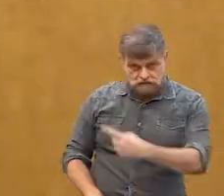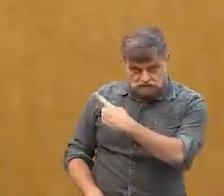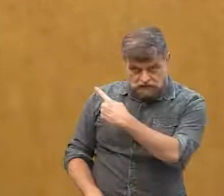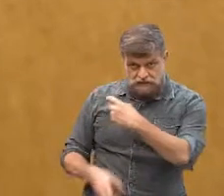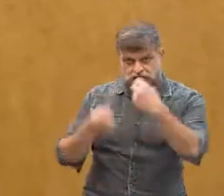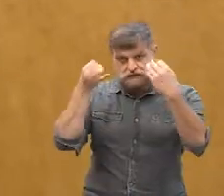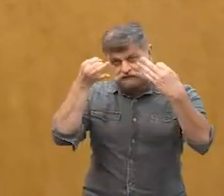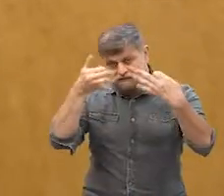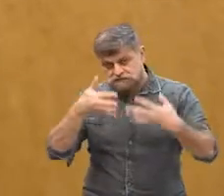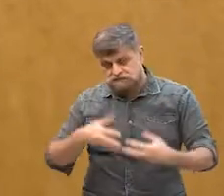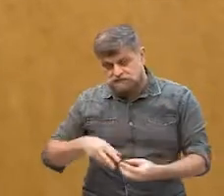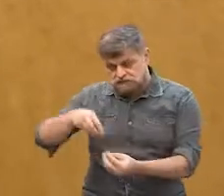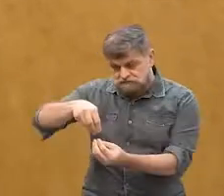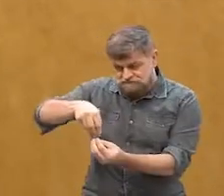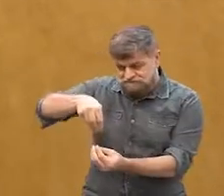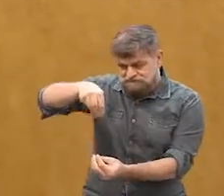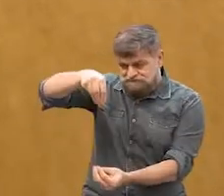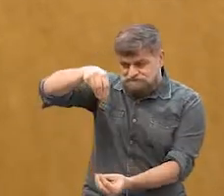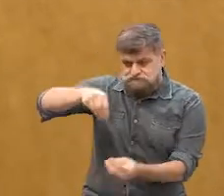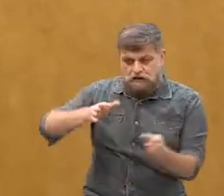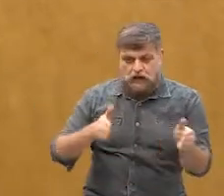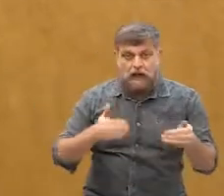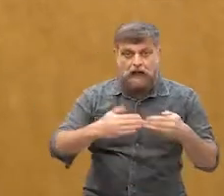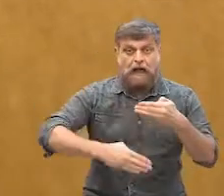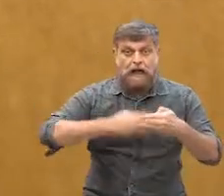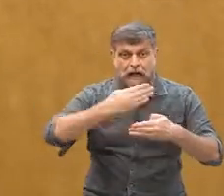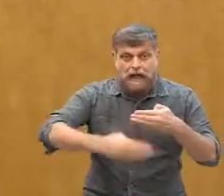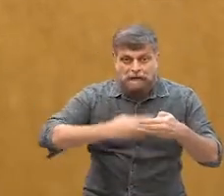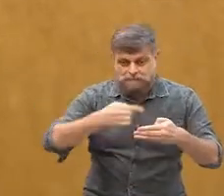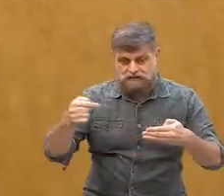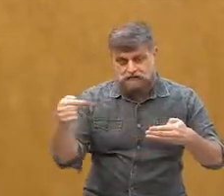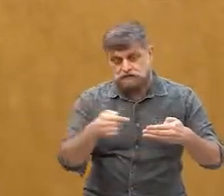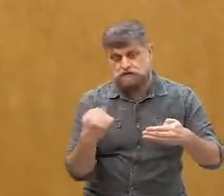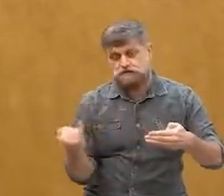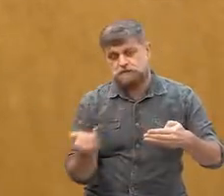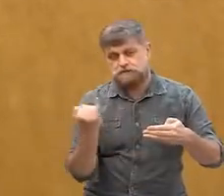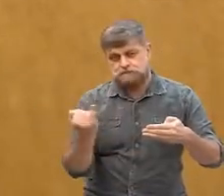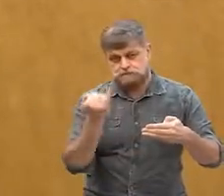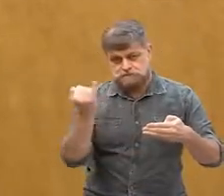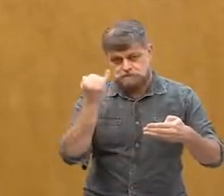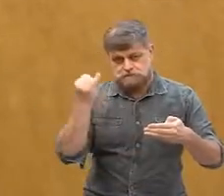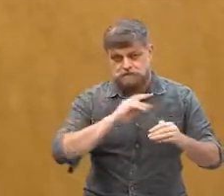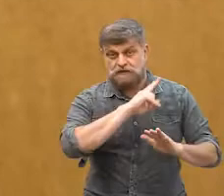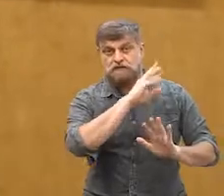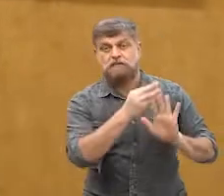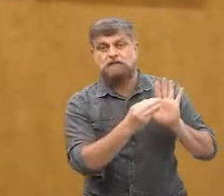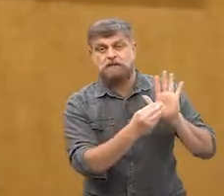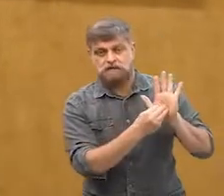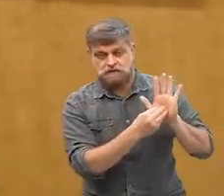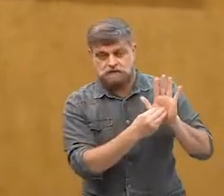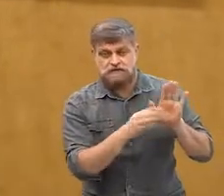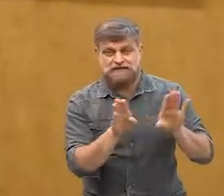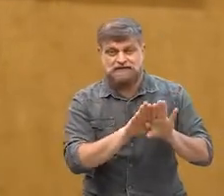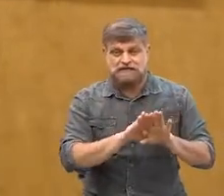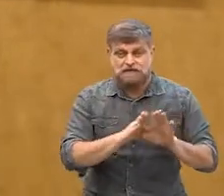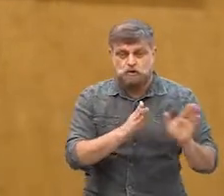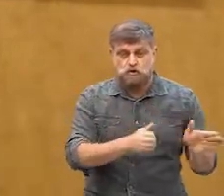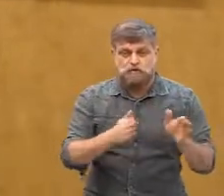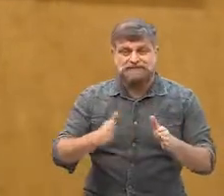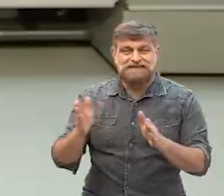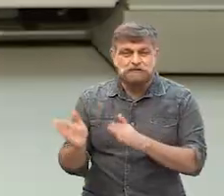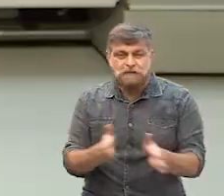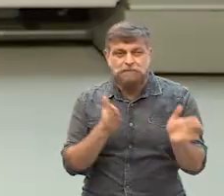a embalagem é uma importante aliada de todo o processo produtivo e do meio ambiente. A função da